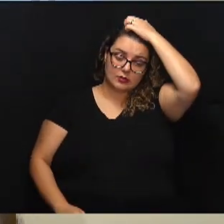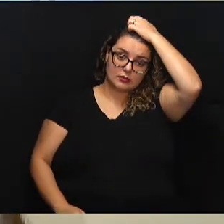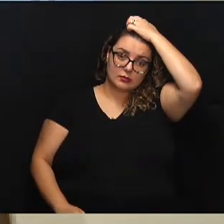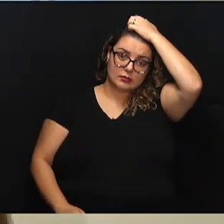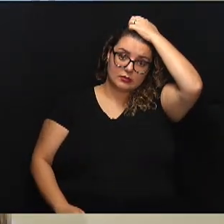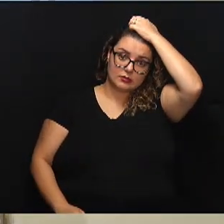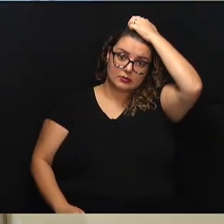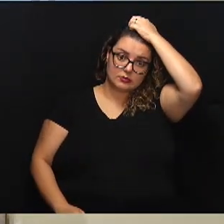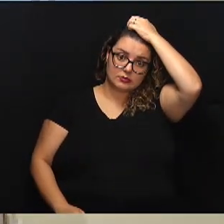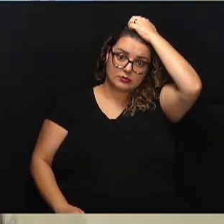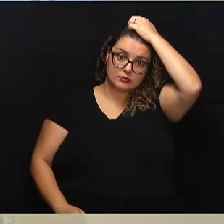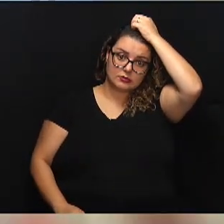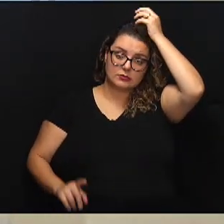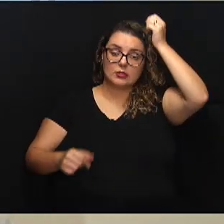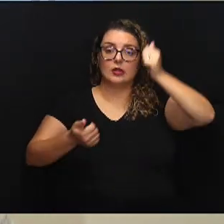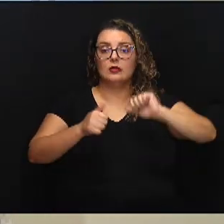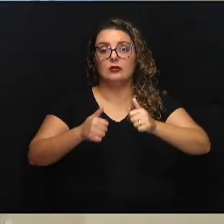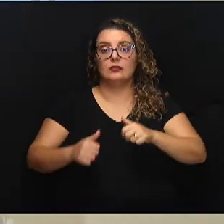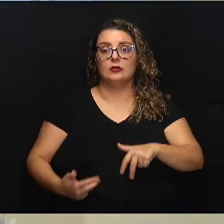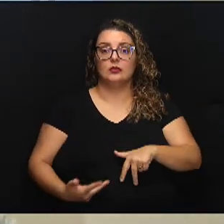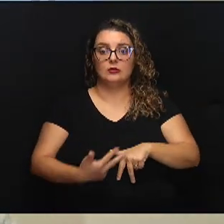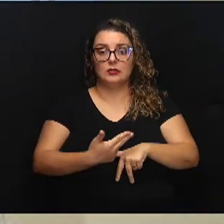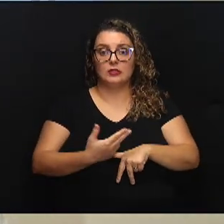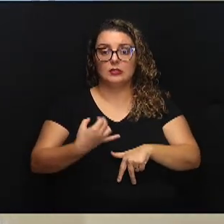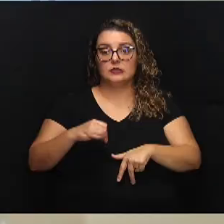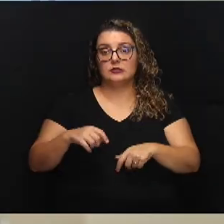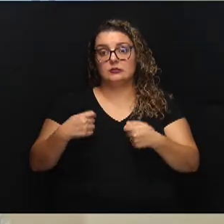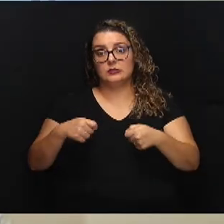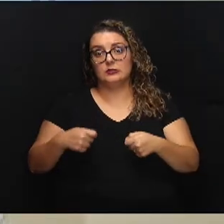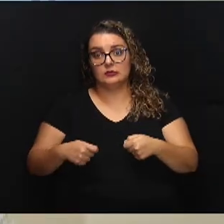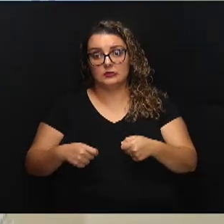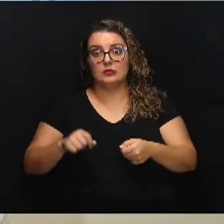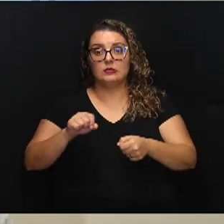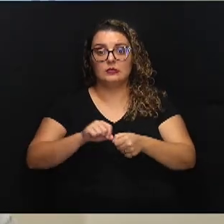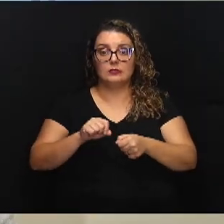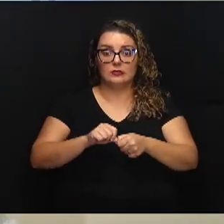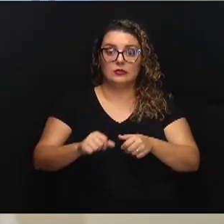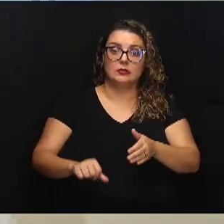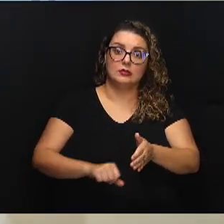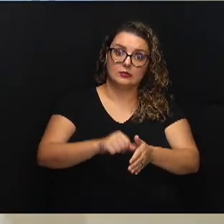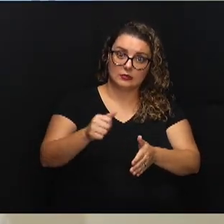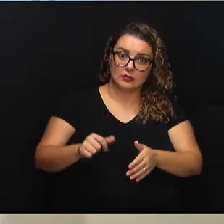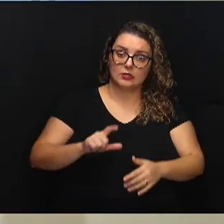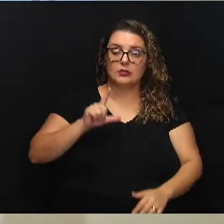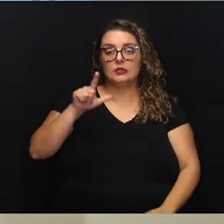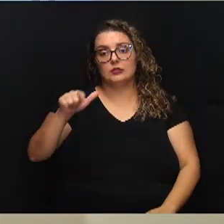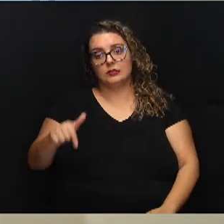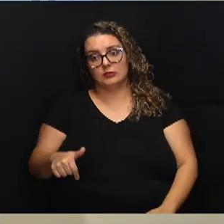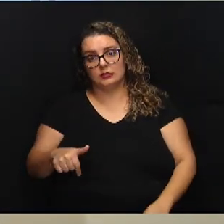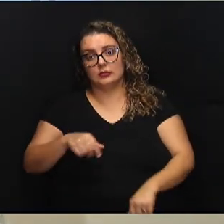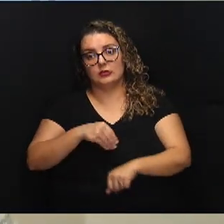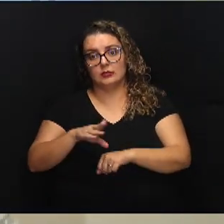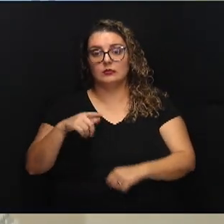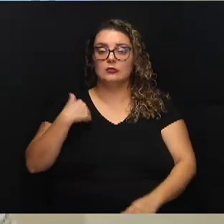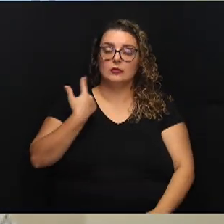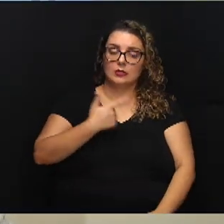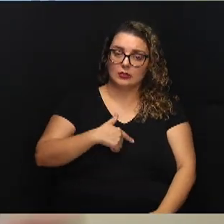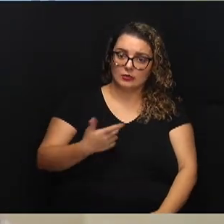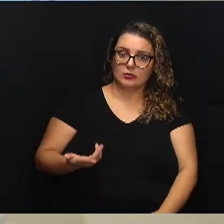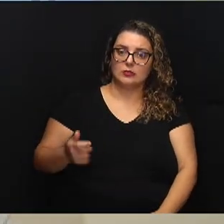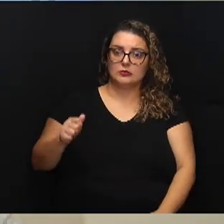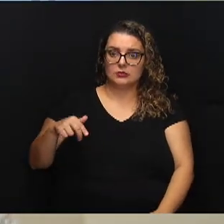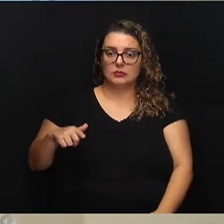é avaliada pelo cirurgião se é passível de cirurgia, faz a cirurgia primeiramente e posteriormente encaminhada para nós